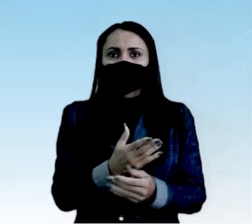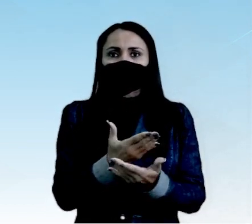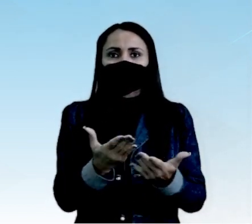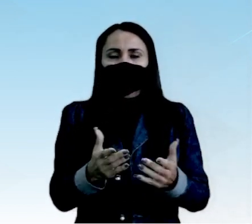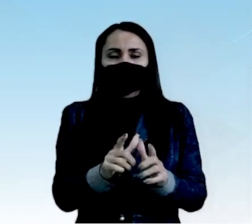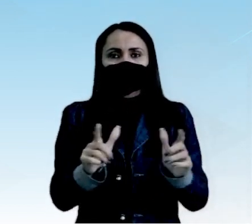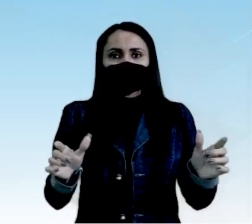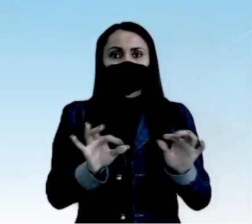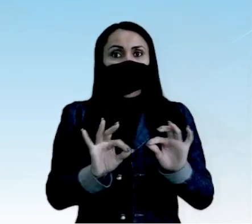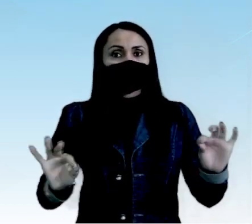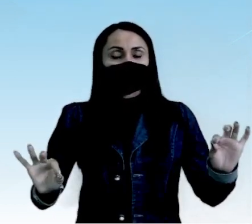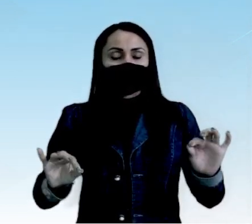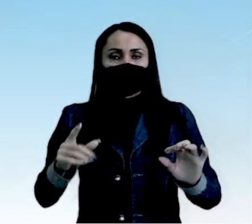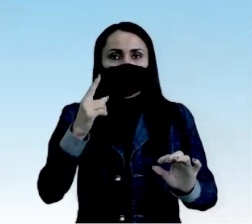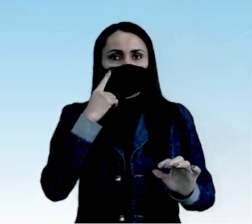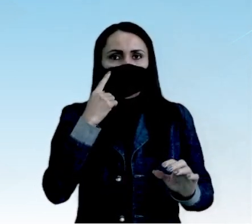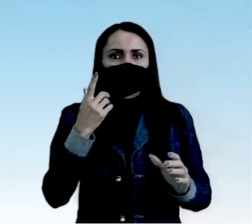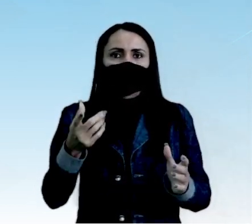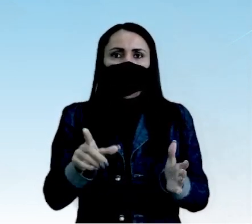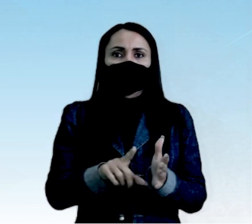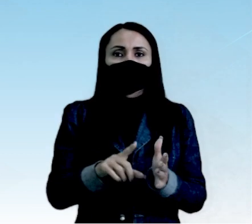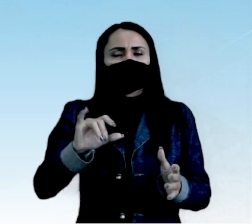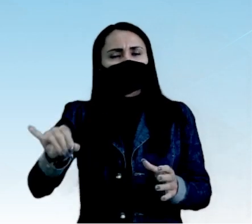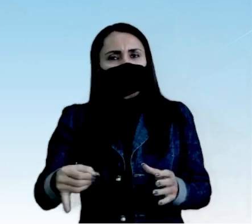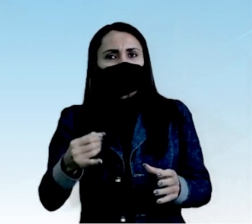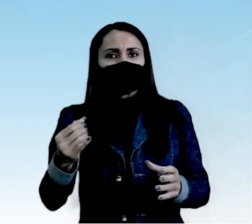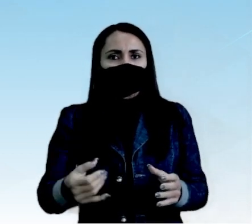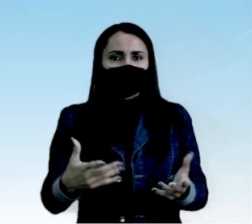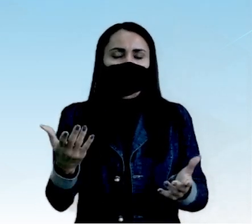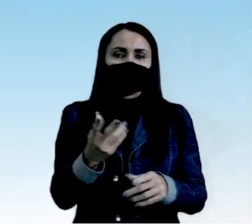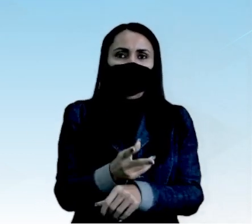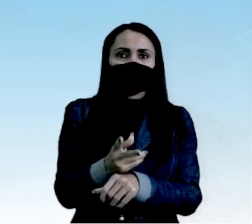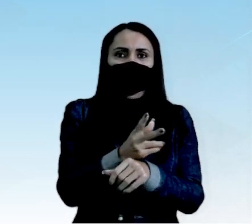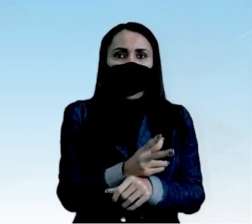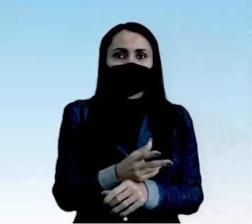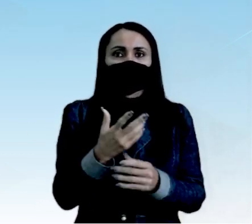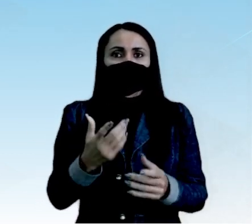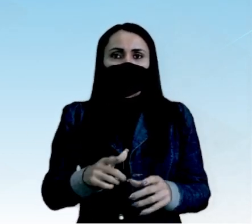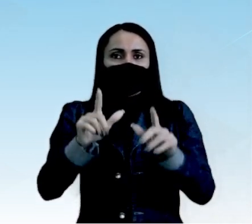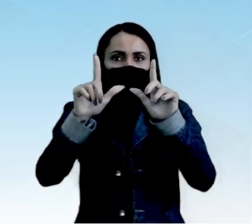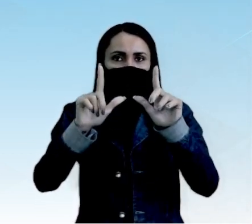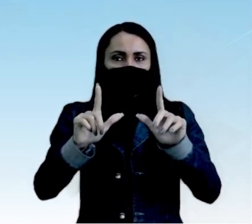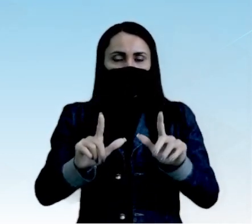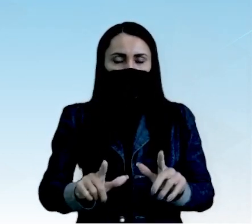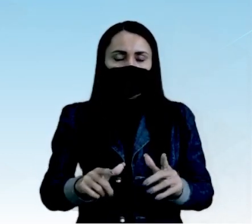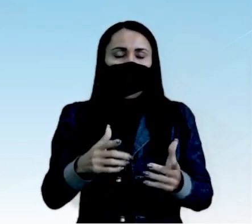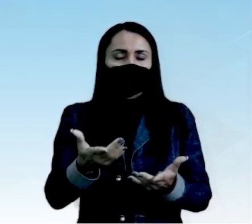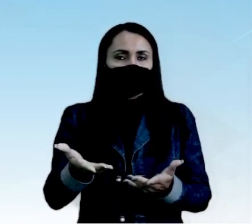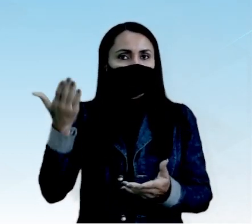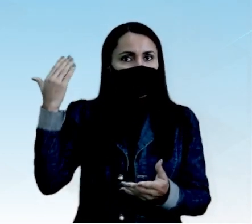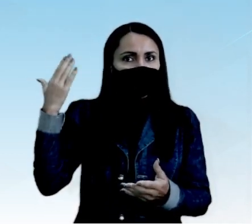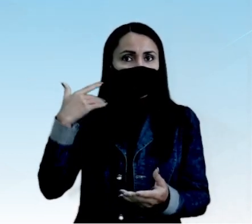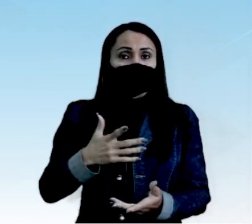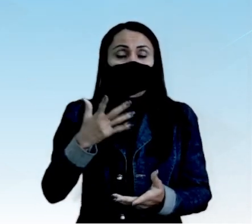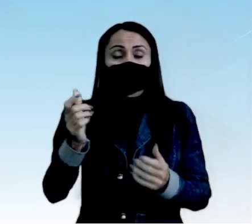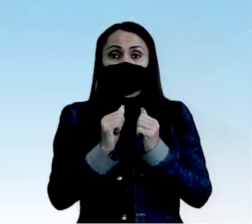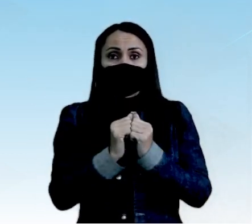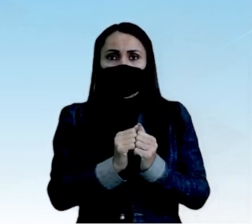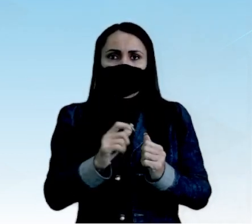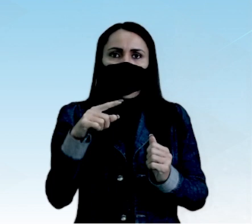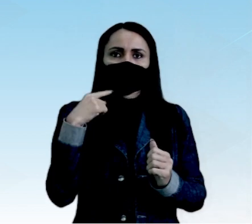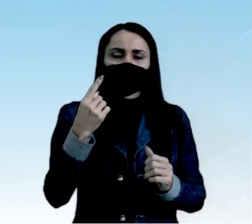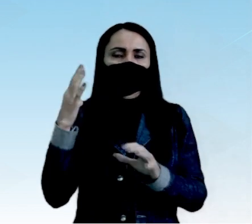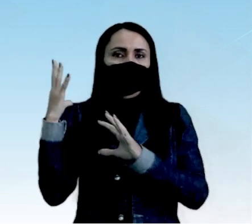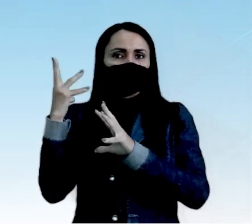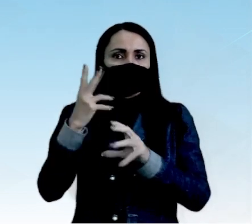medidas. Se liga, tem muita coisa que eu aproveito da videoaula dos anos anteriores, tá? Você está conosco, está aí fazendo